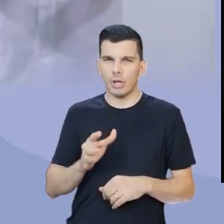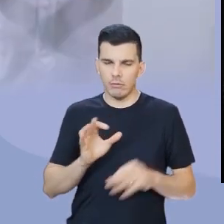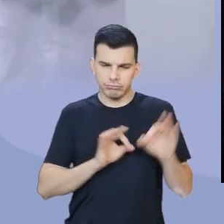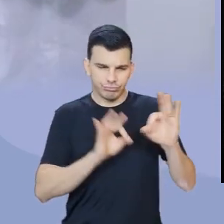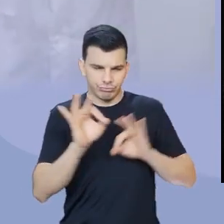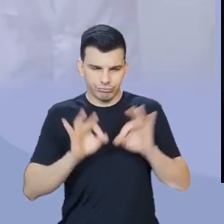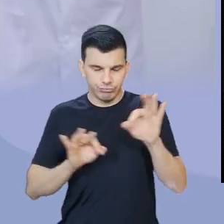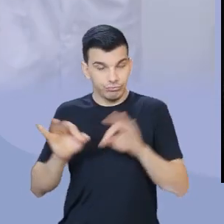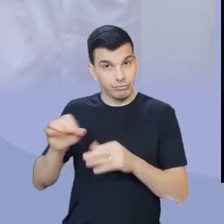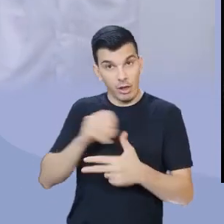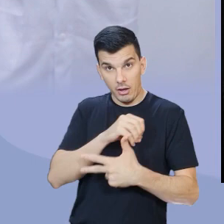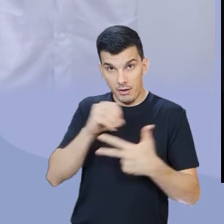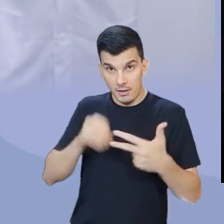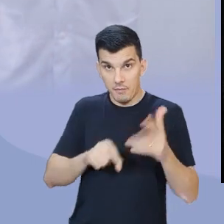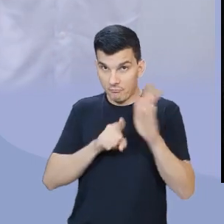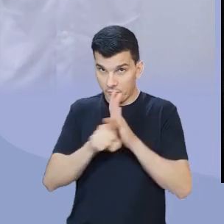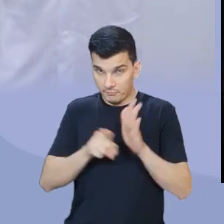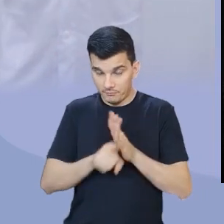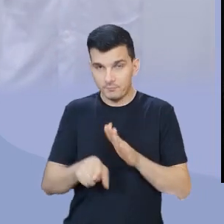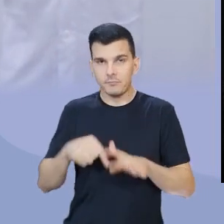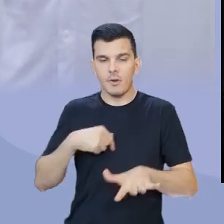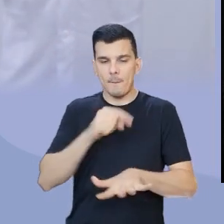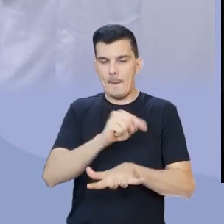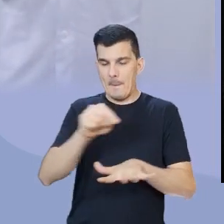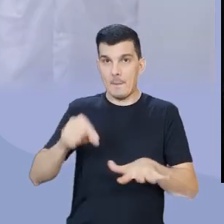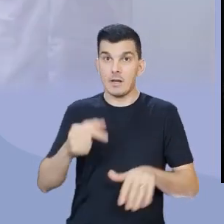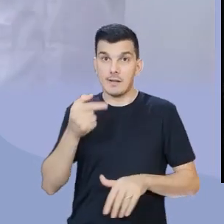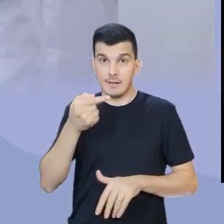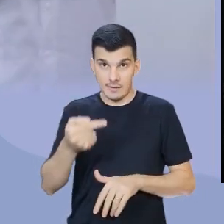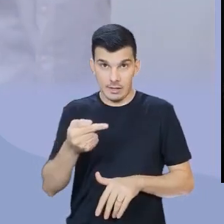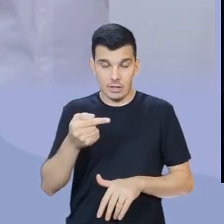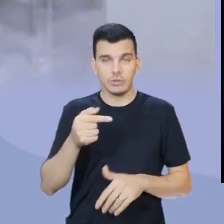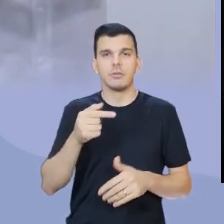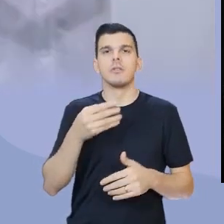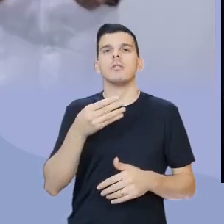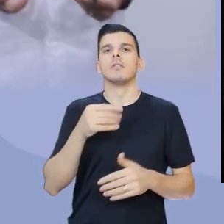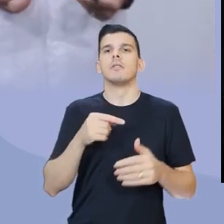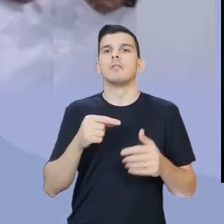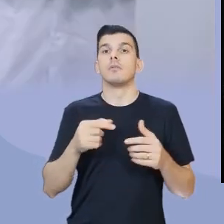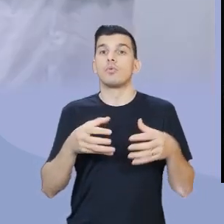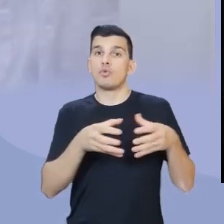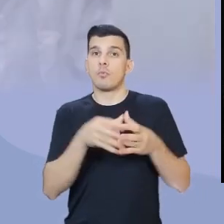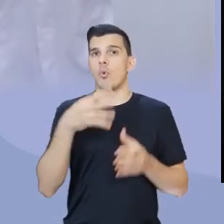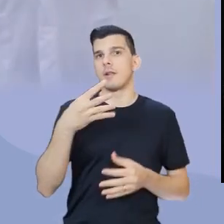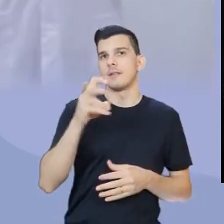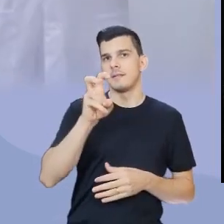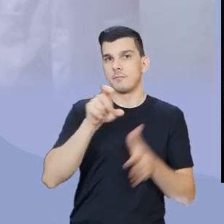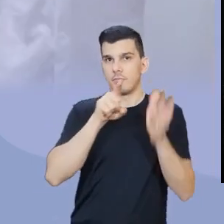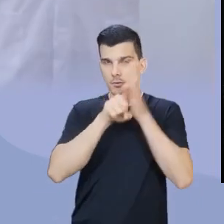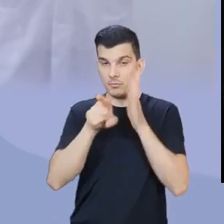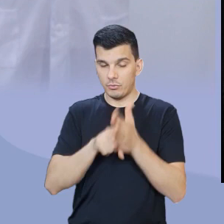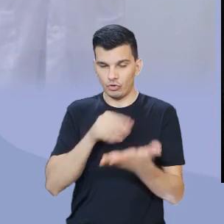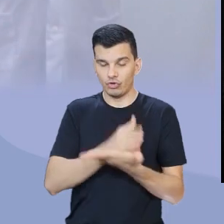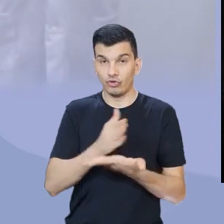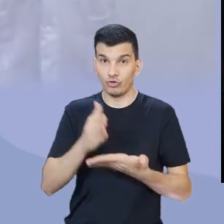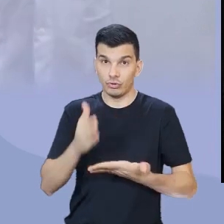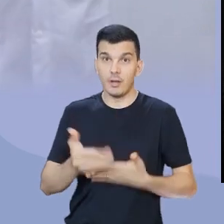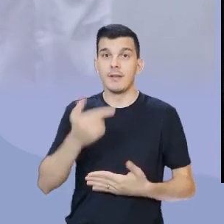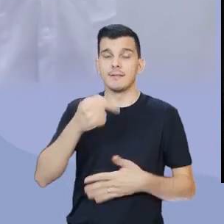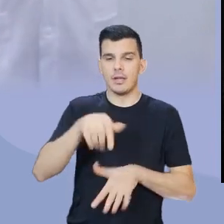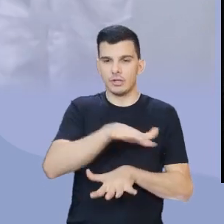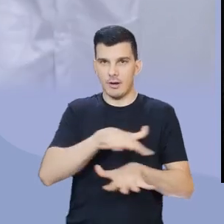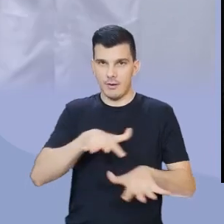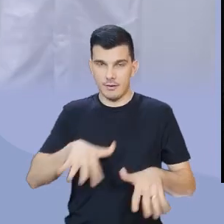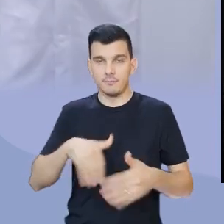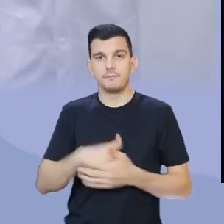o Enem. O Enem tem 7 competências matemáticas, as 45 questões do Enem estão divididas em 7